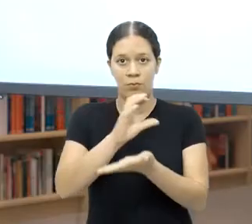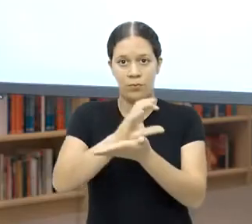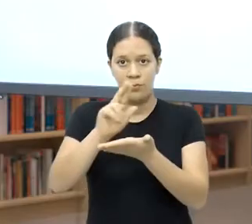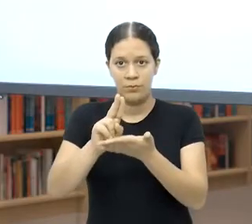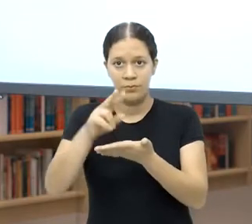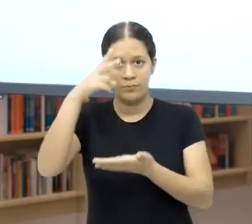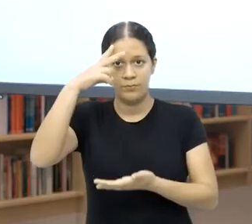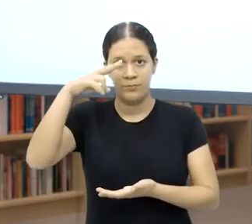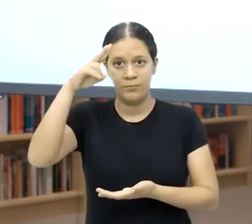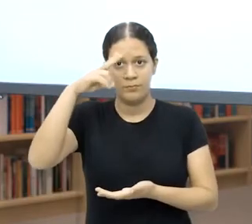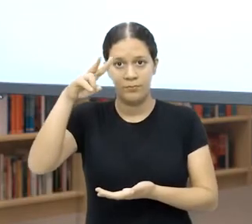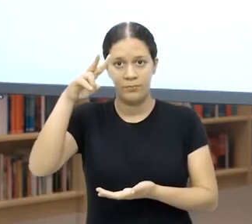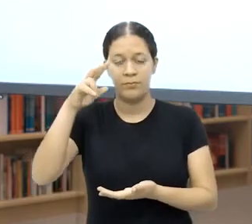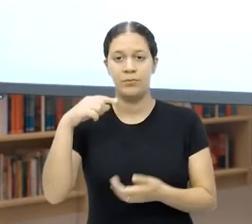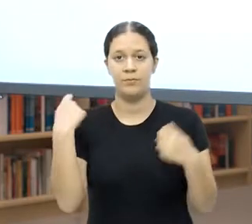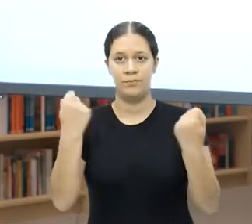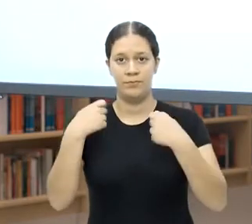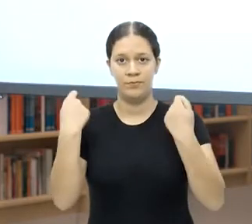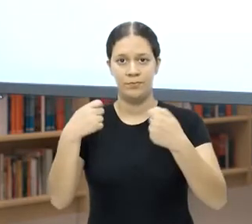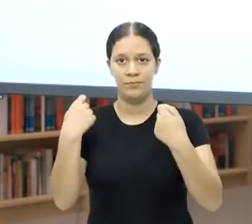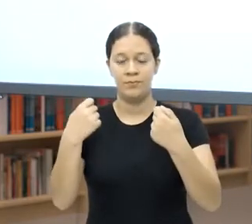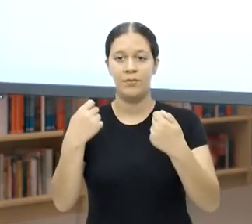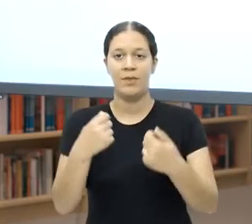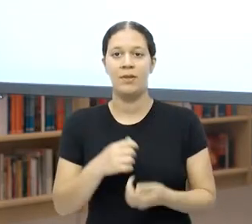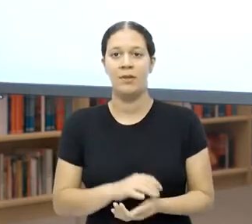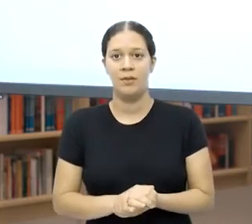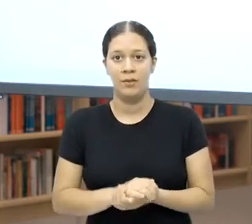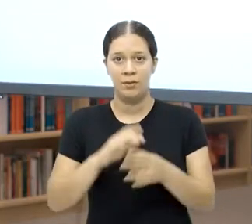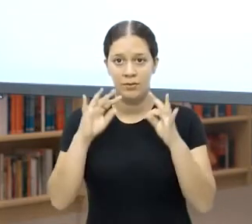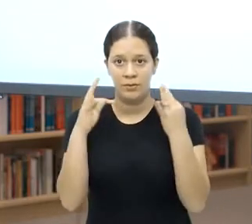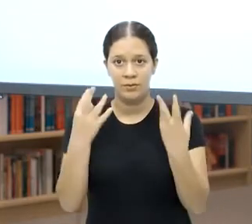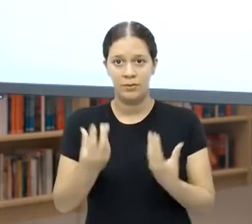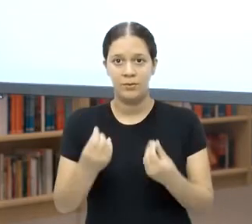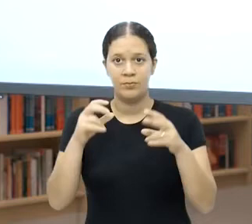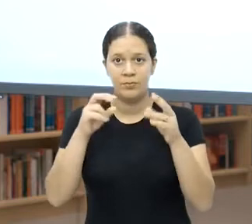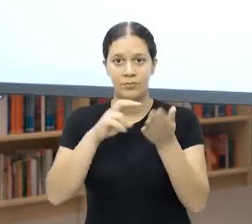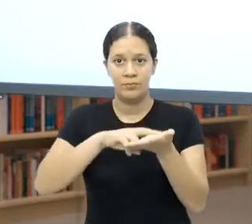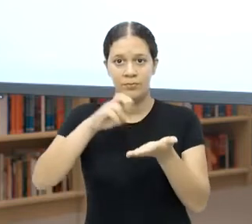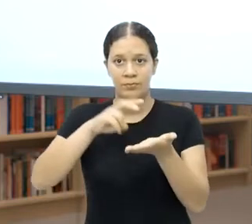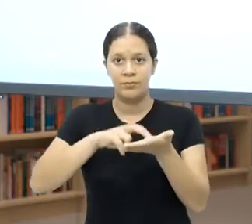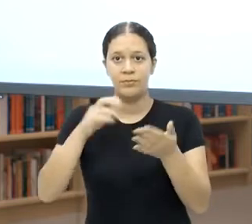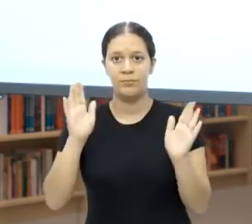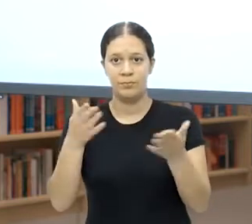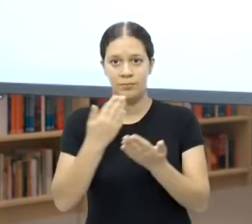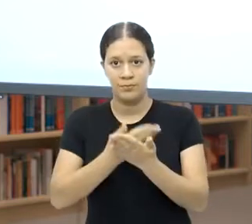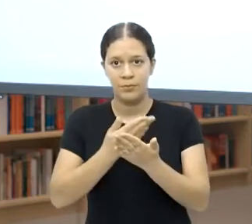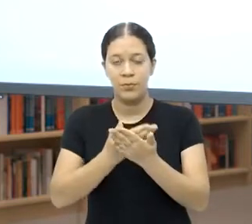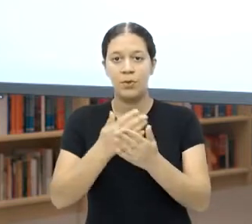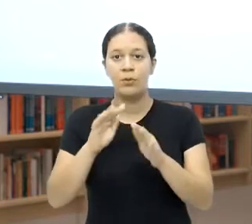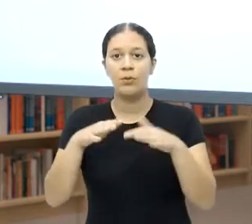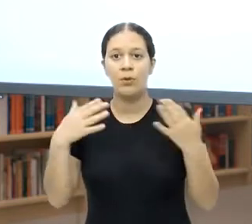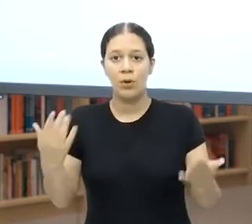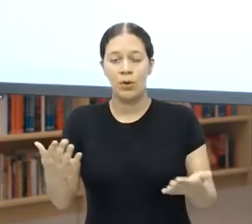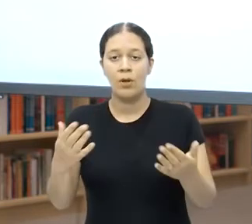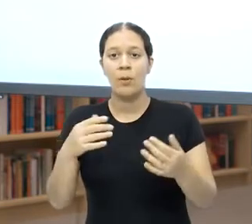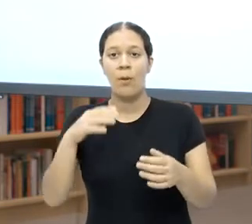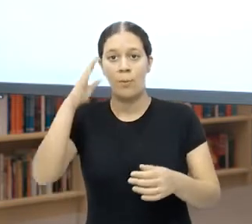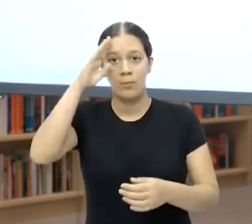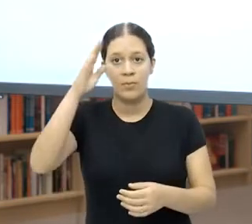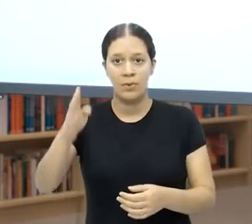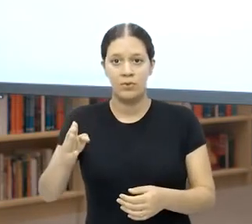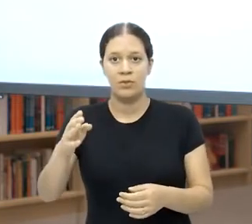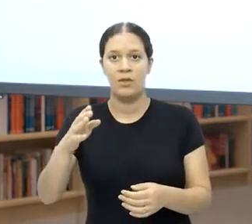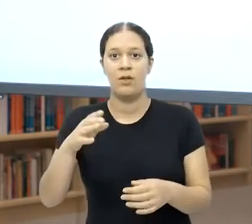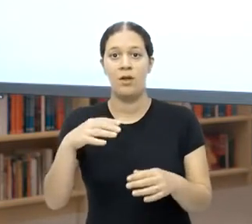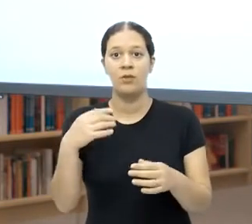de História de Caruaru. Beleza assim? Todas essas temáticas foram trabalhadas. Qual foi o assunto principal